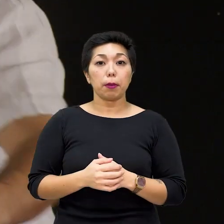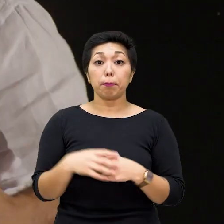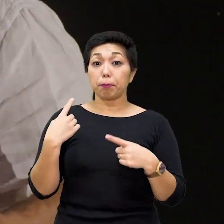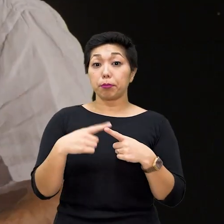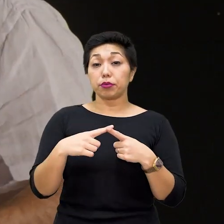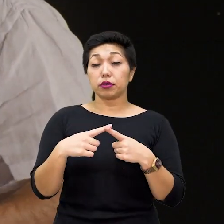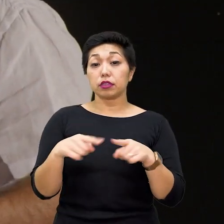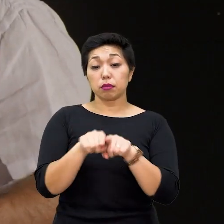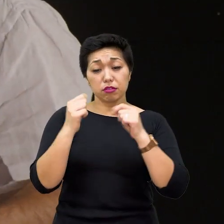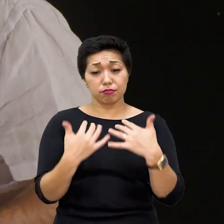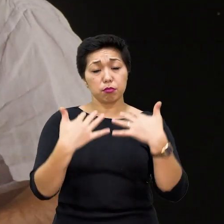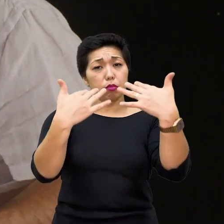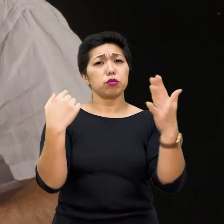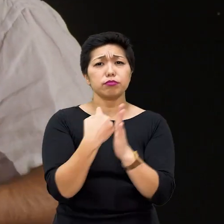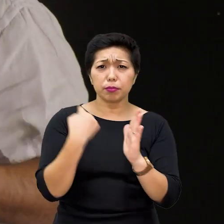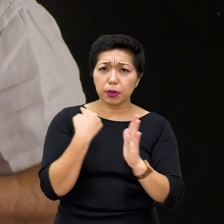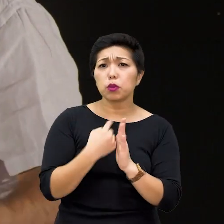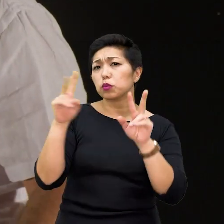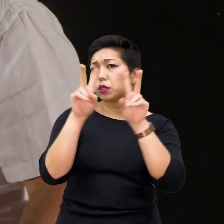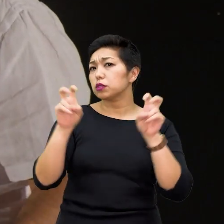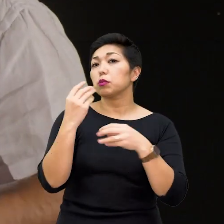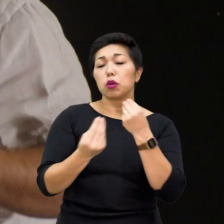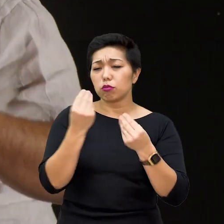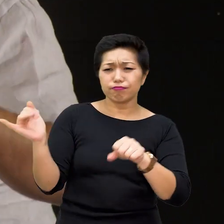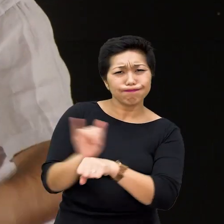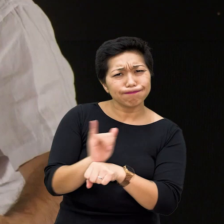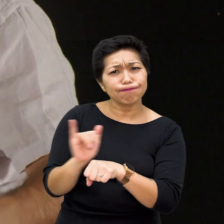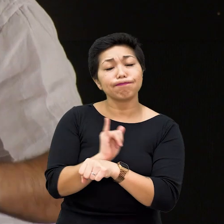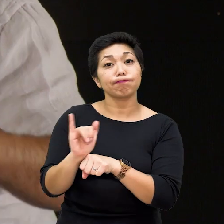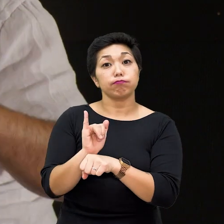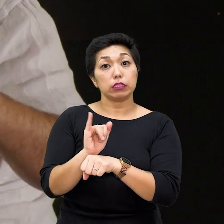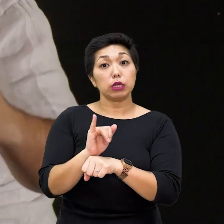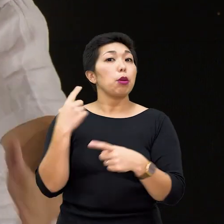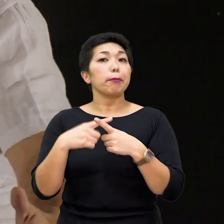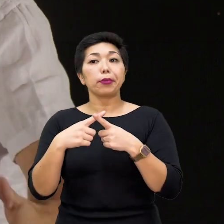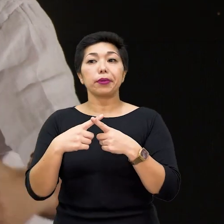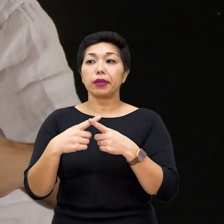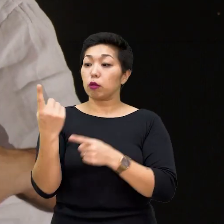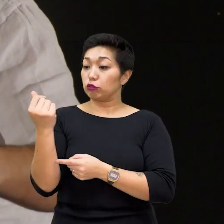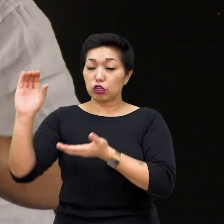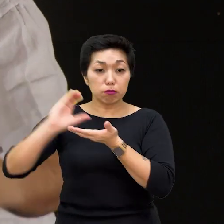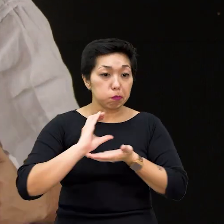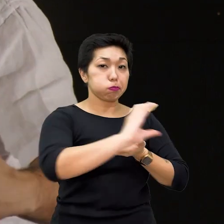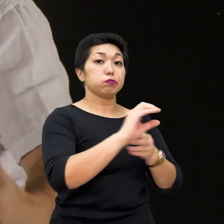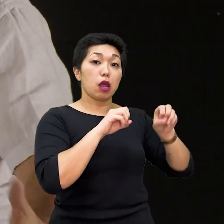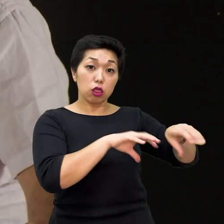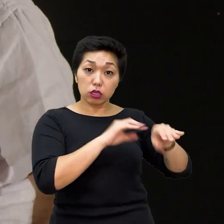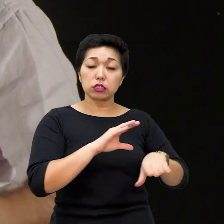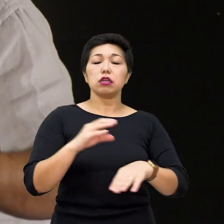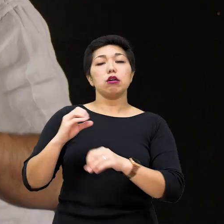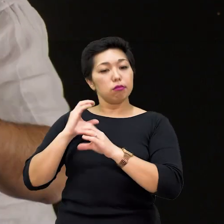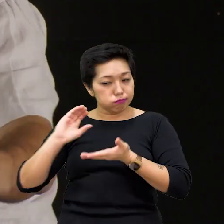até porque o público, no geral, pergunta, né, sobre alternativas, por que não investir em educação, por que não investir em saúde? E nós